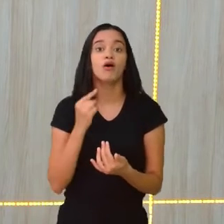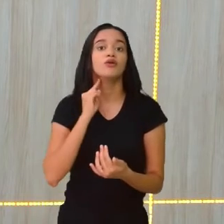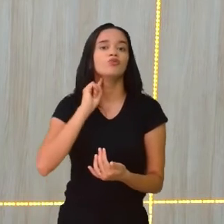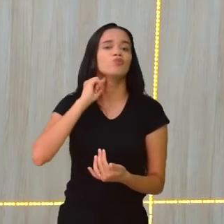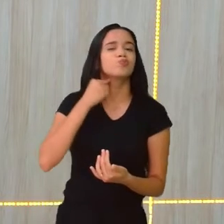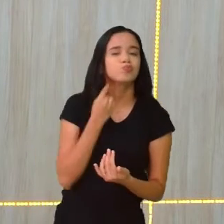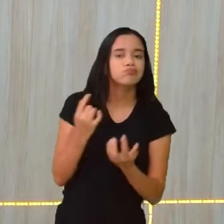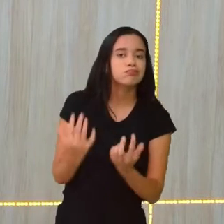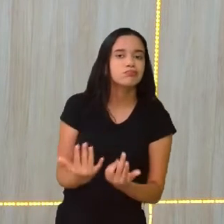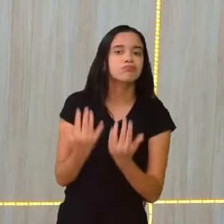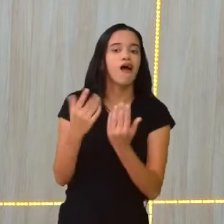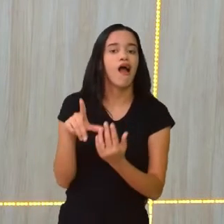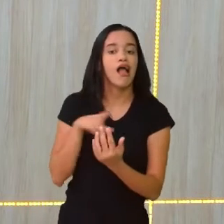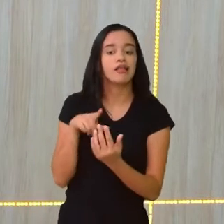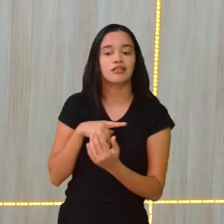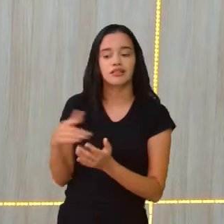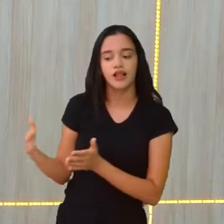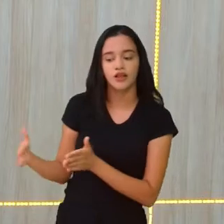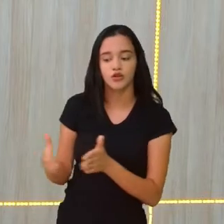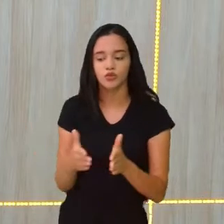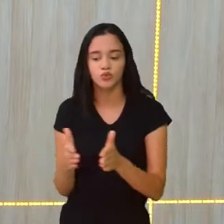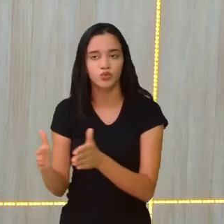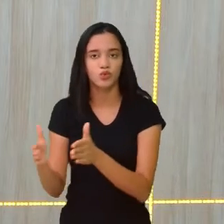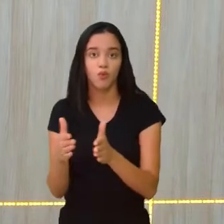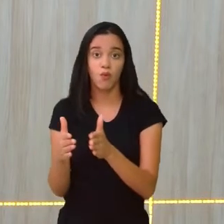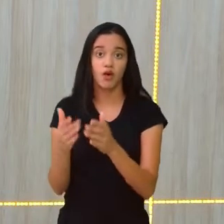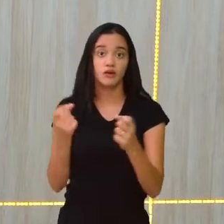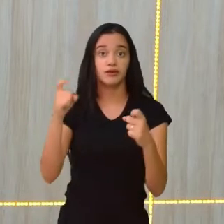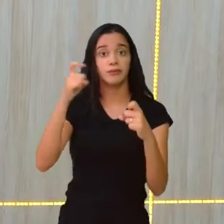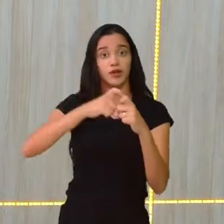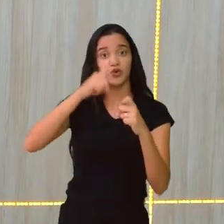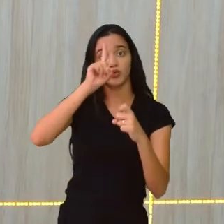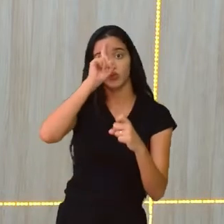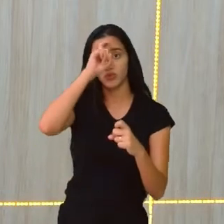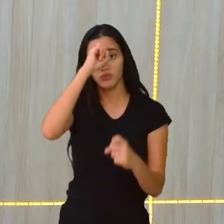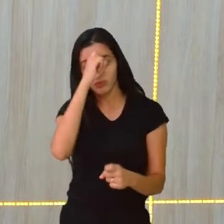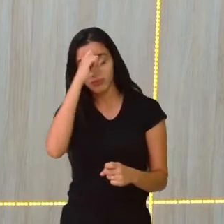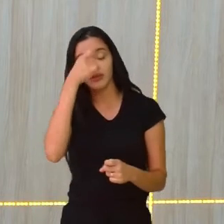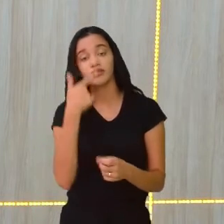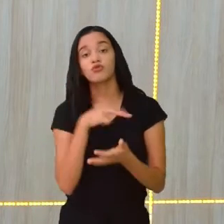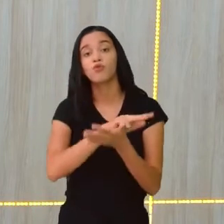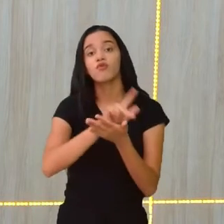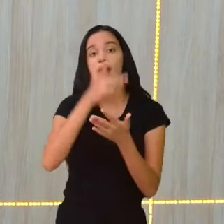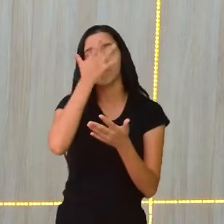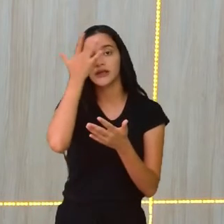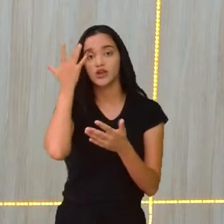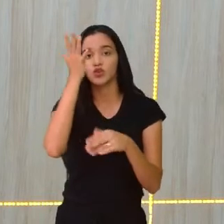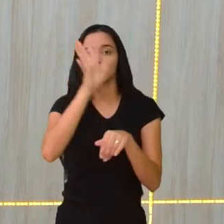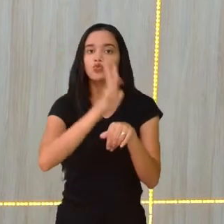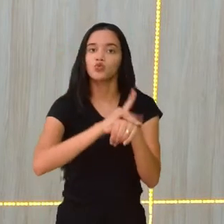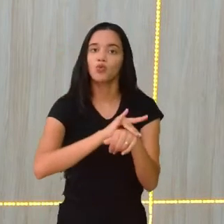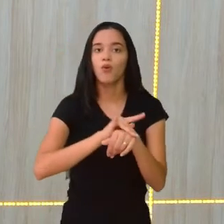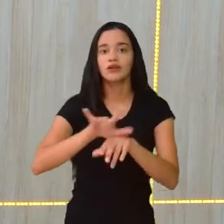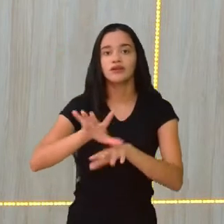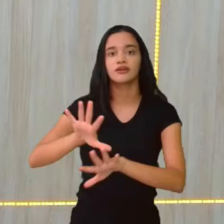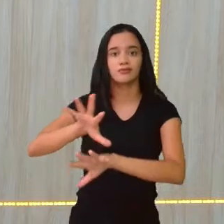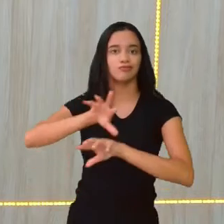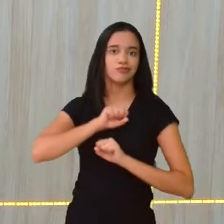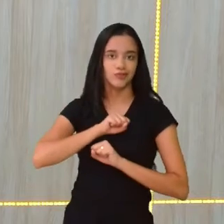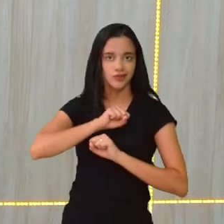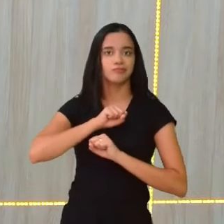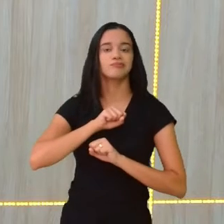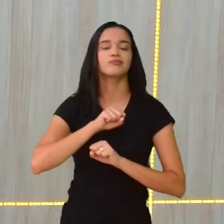existe nesse rio. E termina os hospitais com muitas pessoas doentes, infectadas por uma